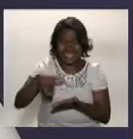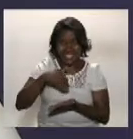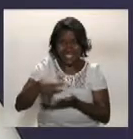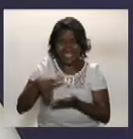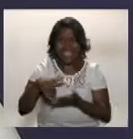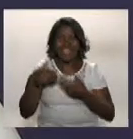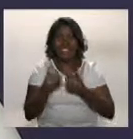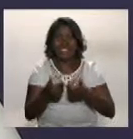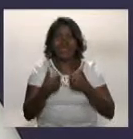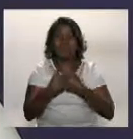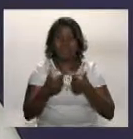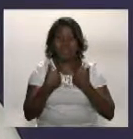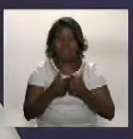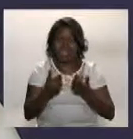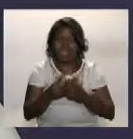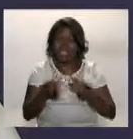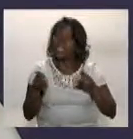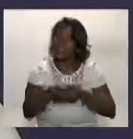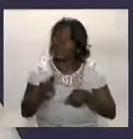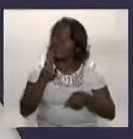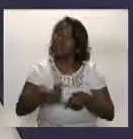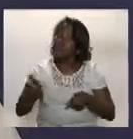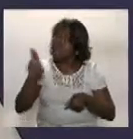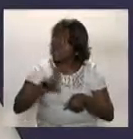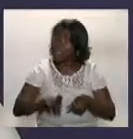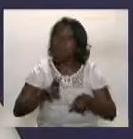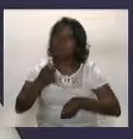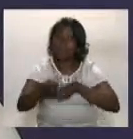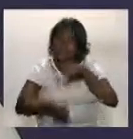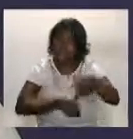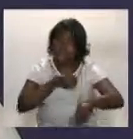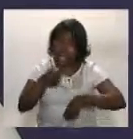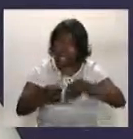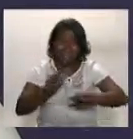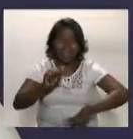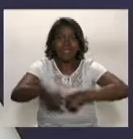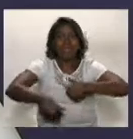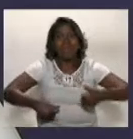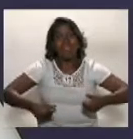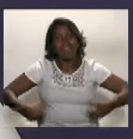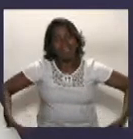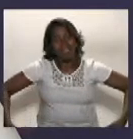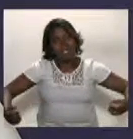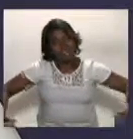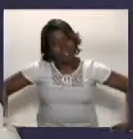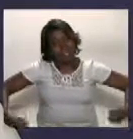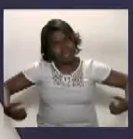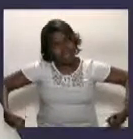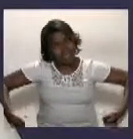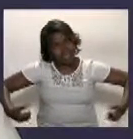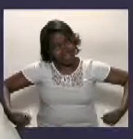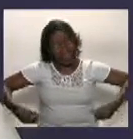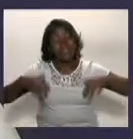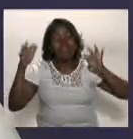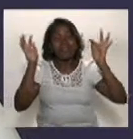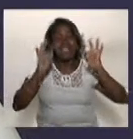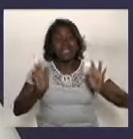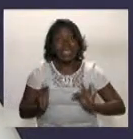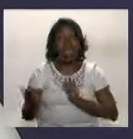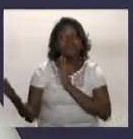voltar para o fundo da Polícia Civil, que é investido na própria instituição, ou então através de